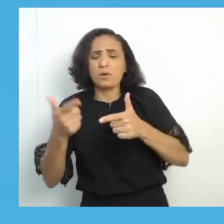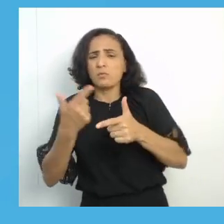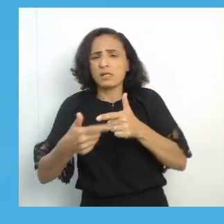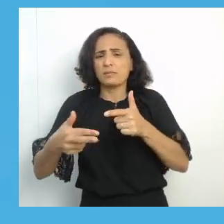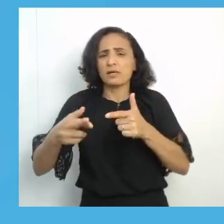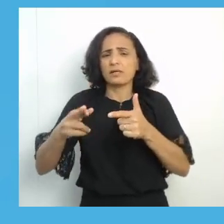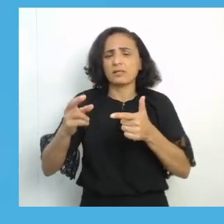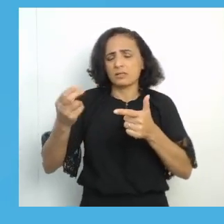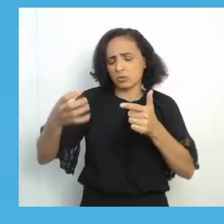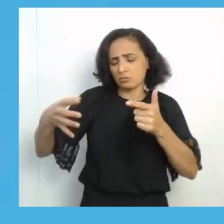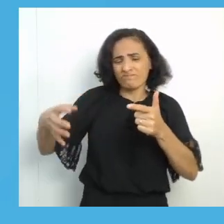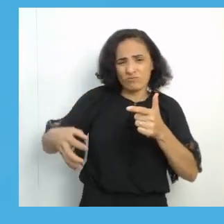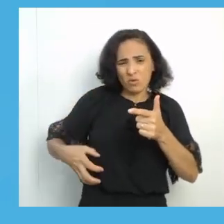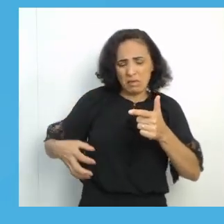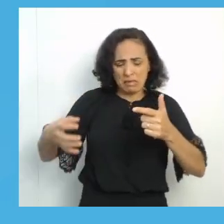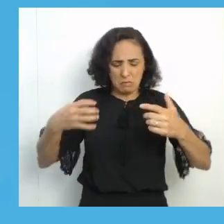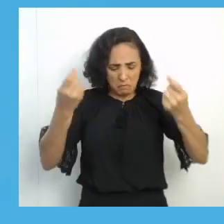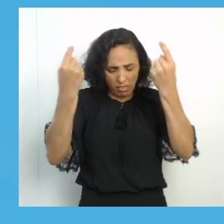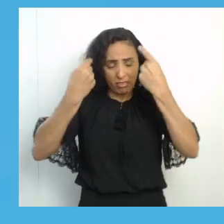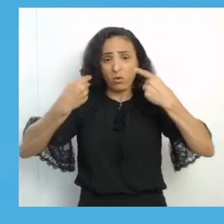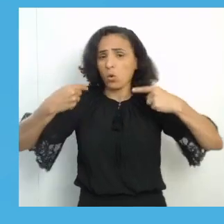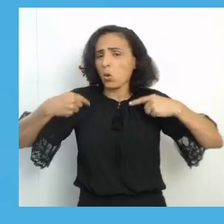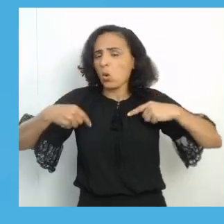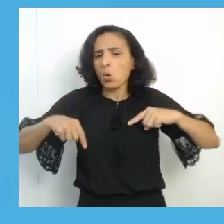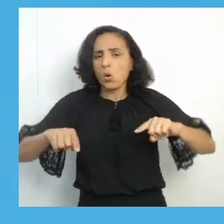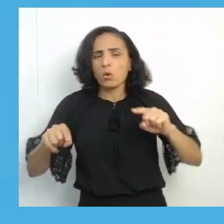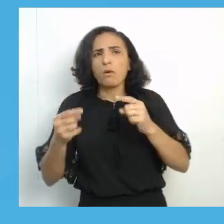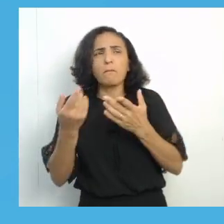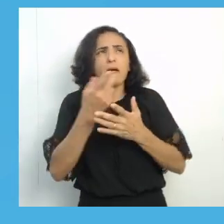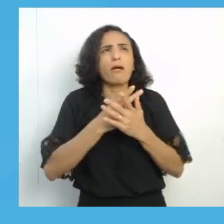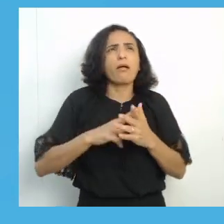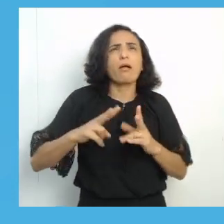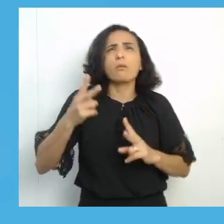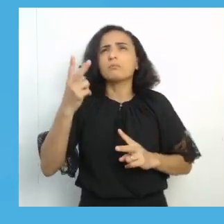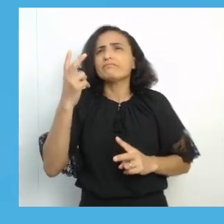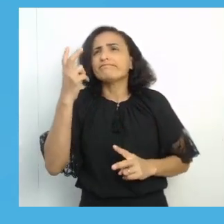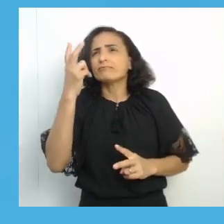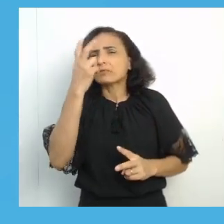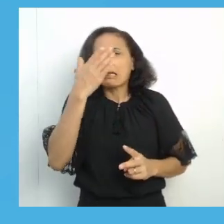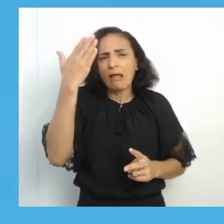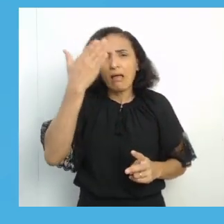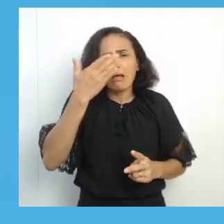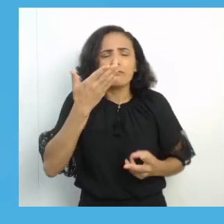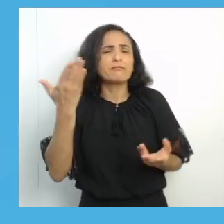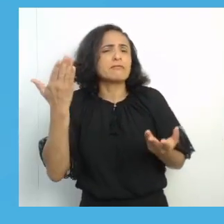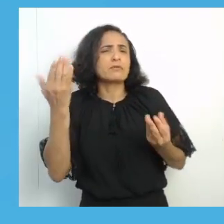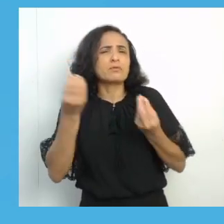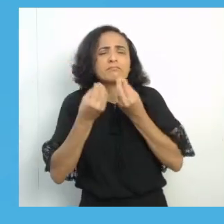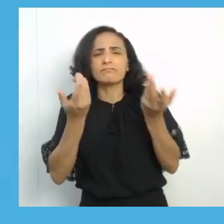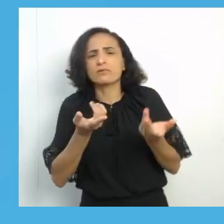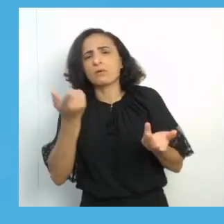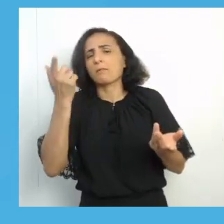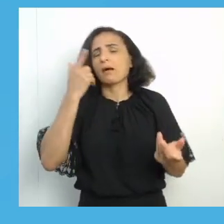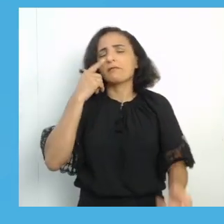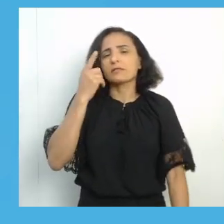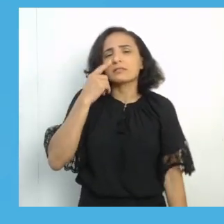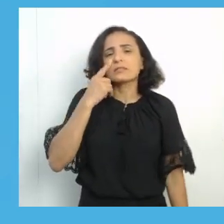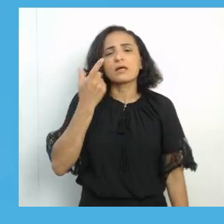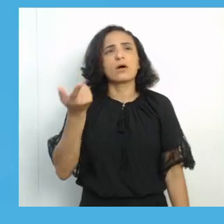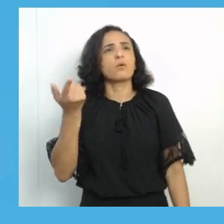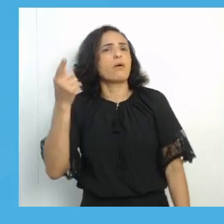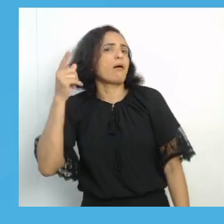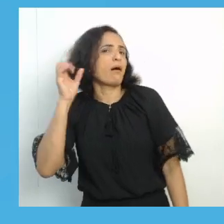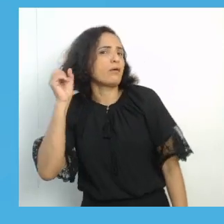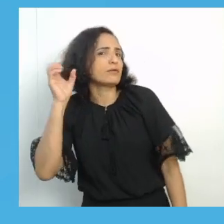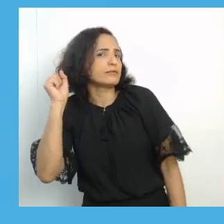que pode prejudicar a visão ou a audição, né? Essas reações aí, elas tendem